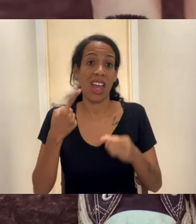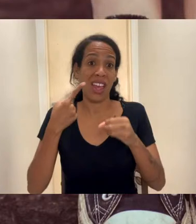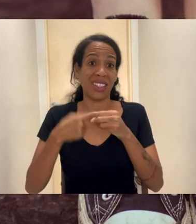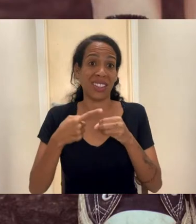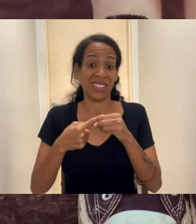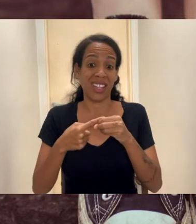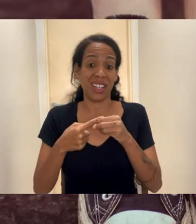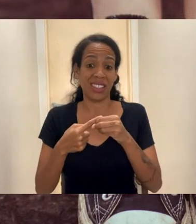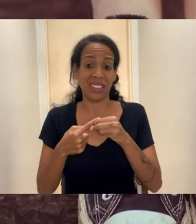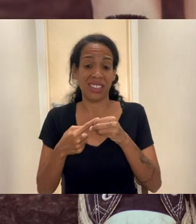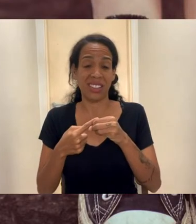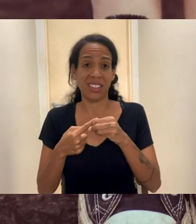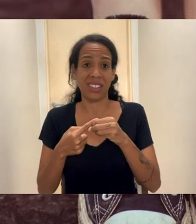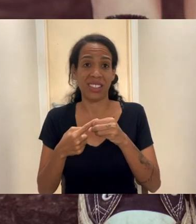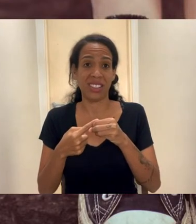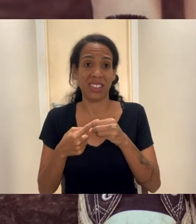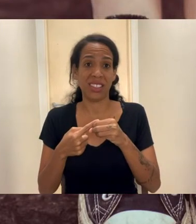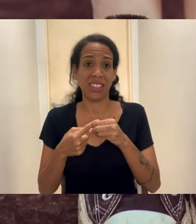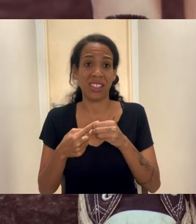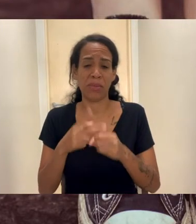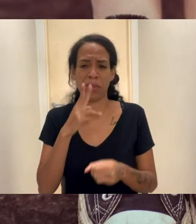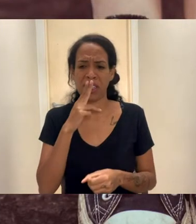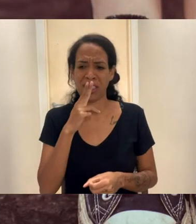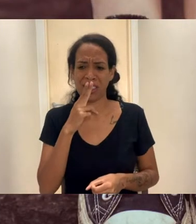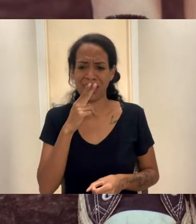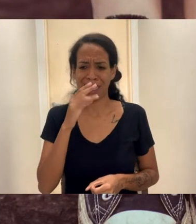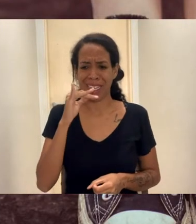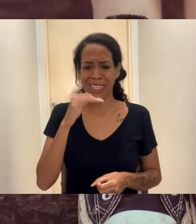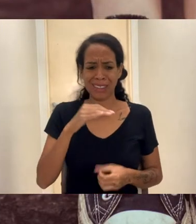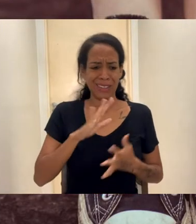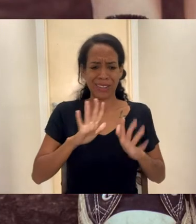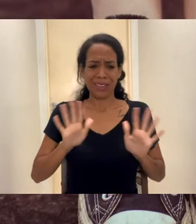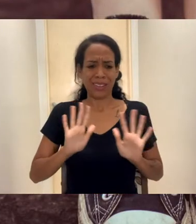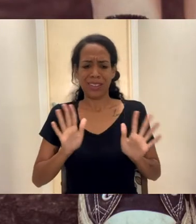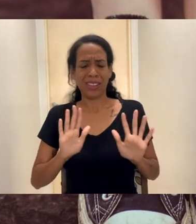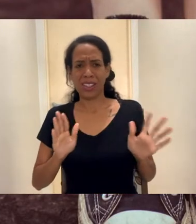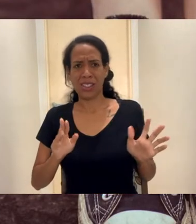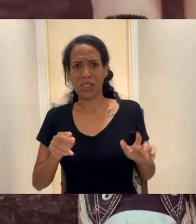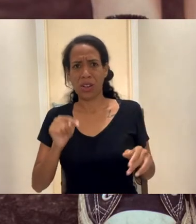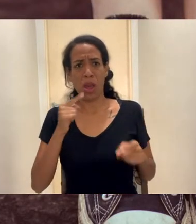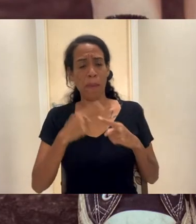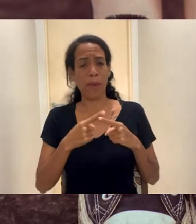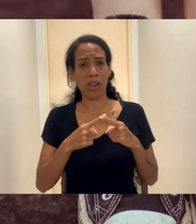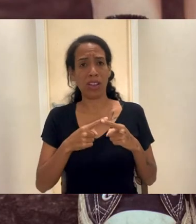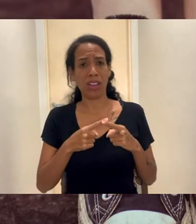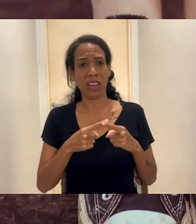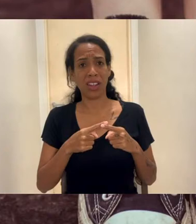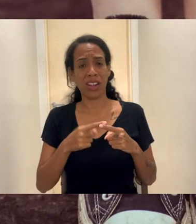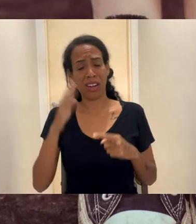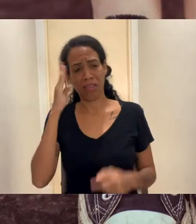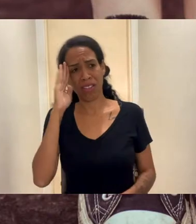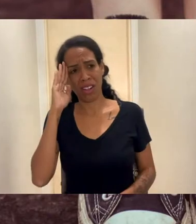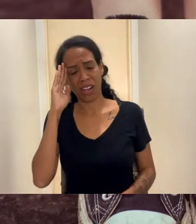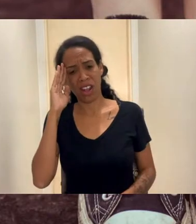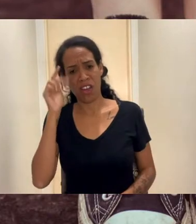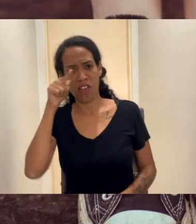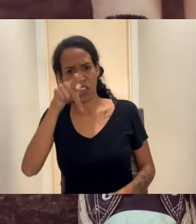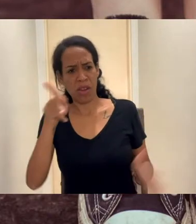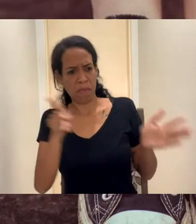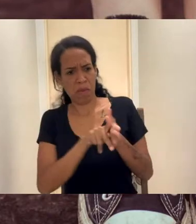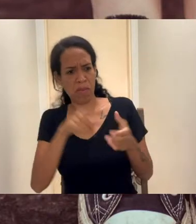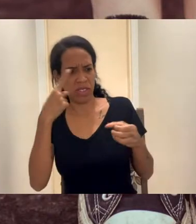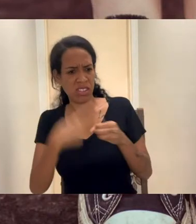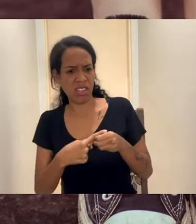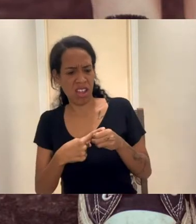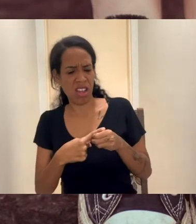surge muito como um inimigo desses adolescentes, justamente por eles entenderem que o próprio Estado